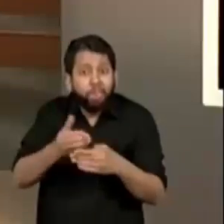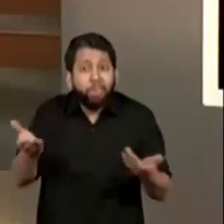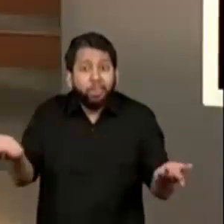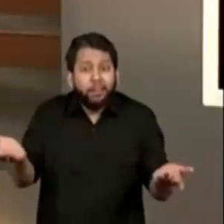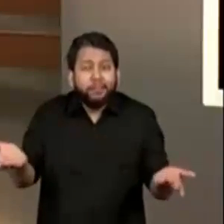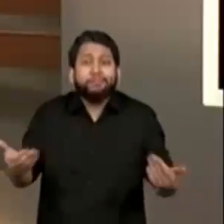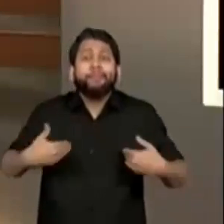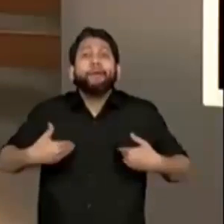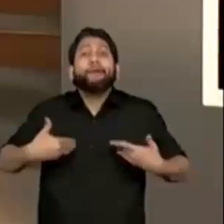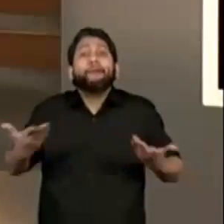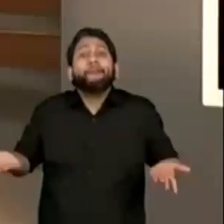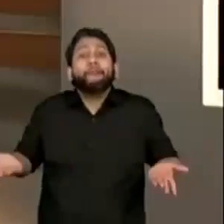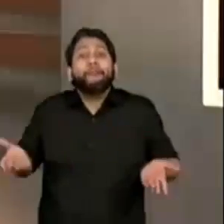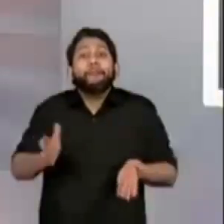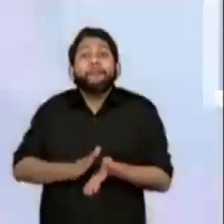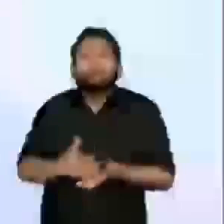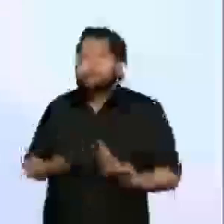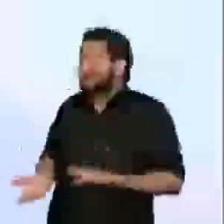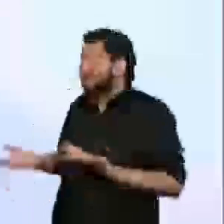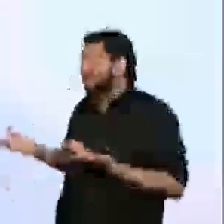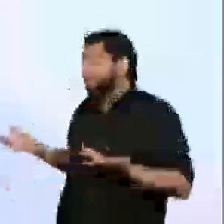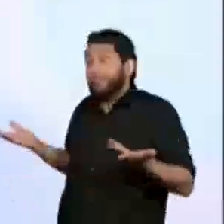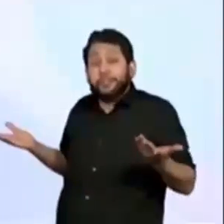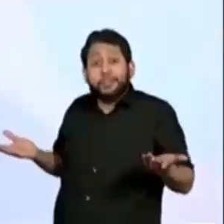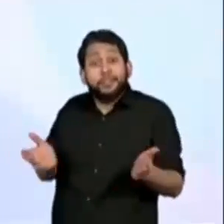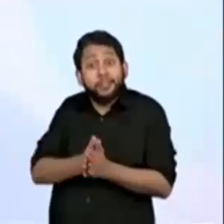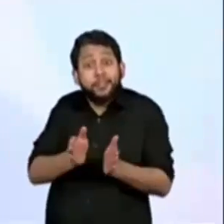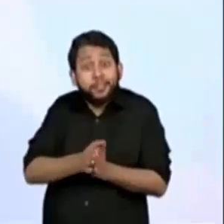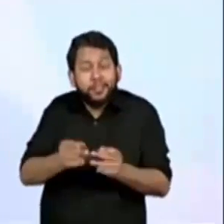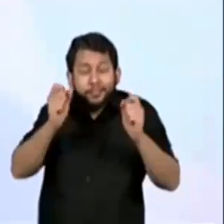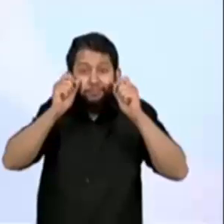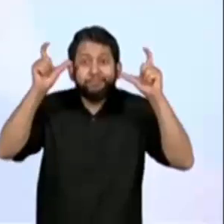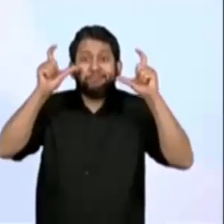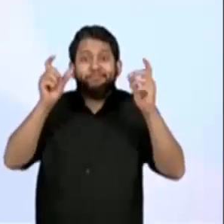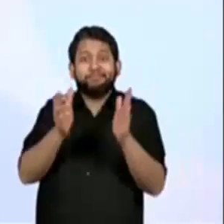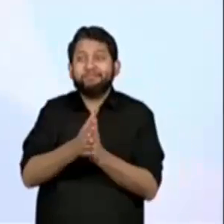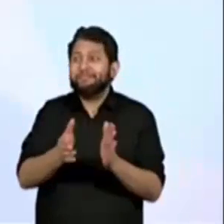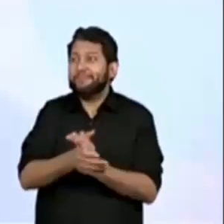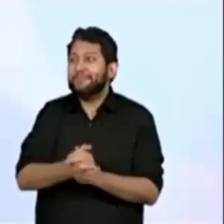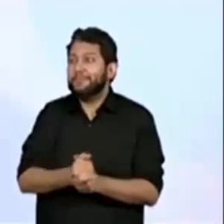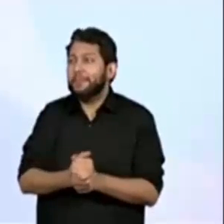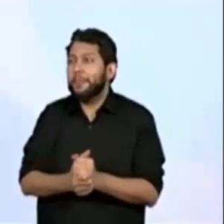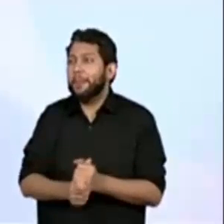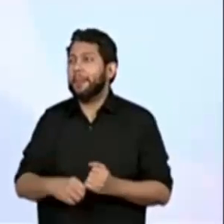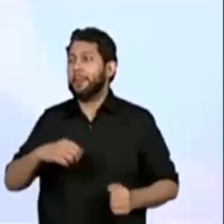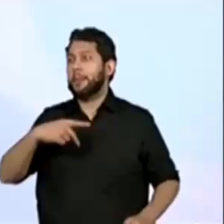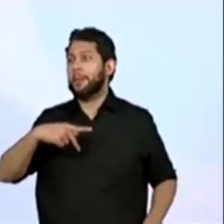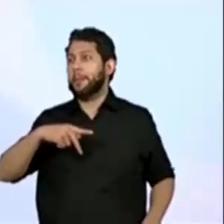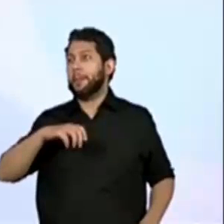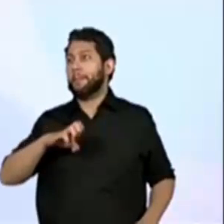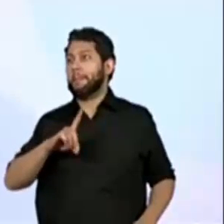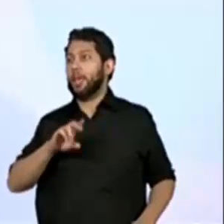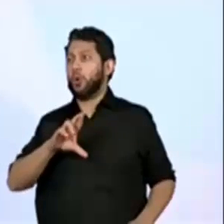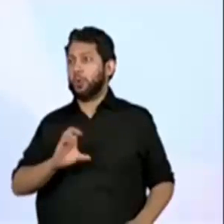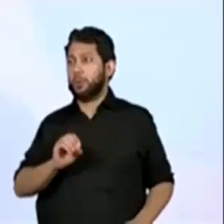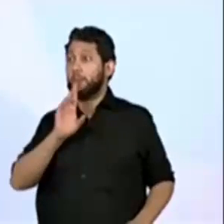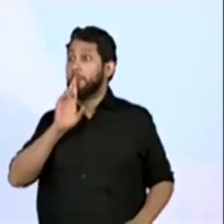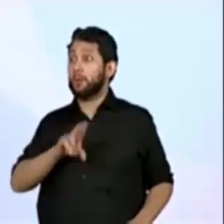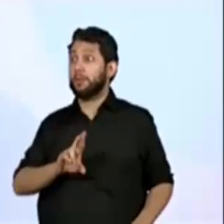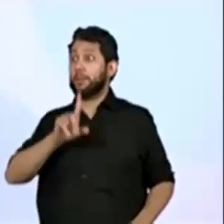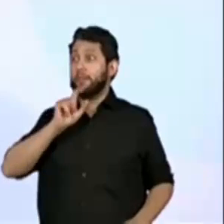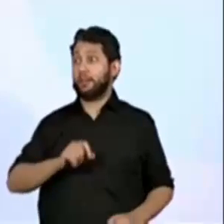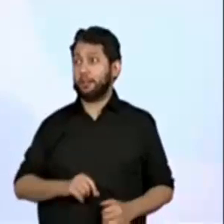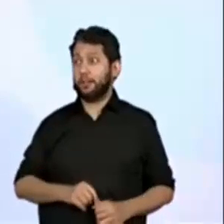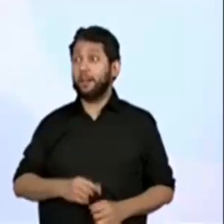O que eu faço? Sei. E aí, pessoal? Ó, Pedro Henrique já deu uma resposta diferente. Ele falou